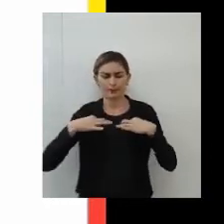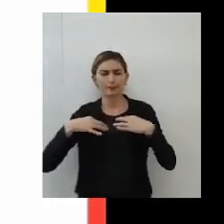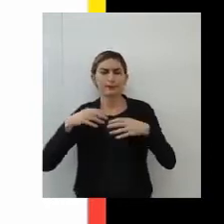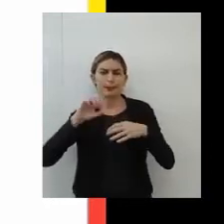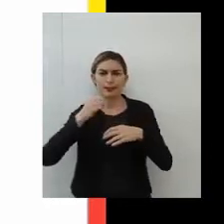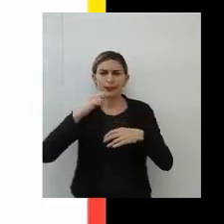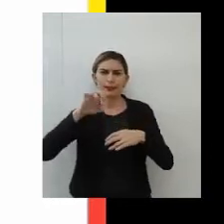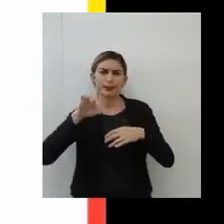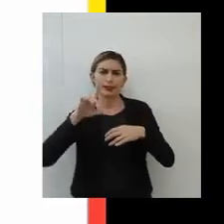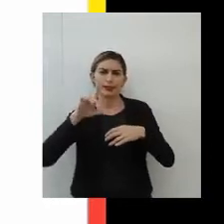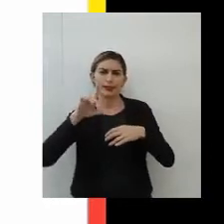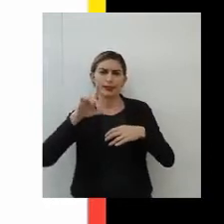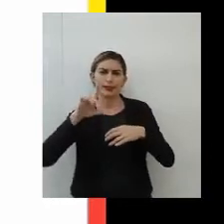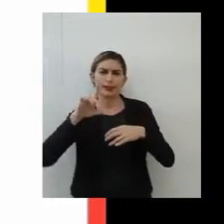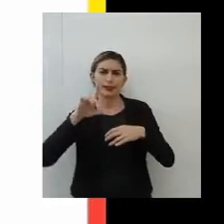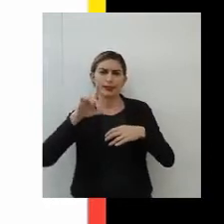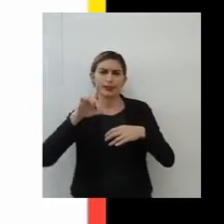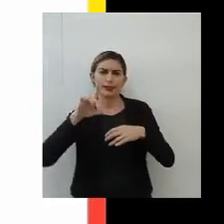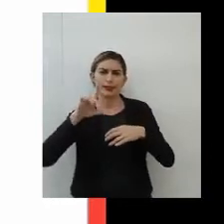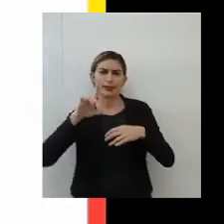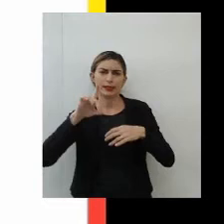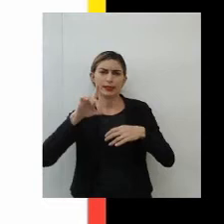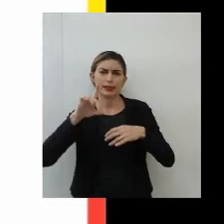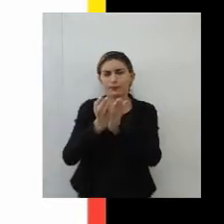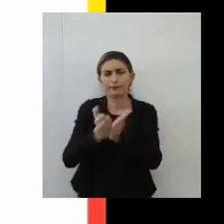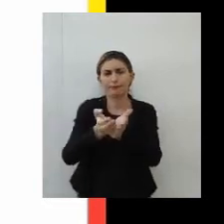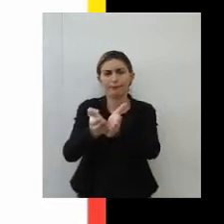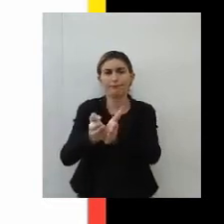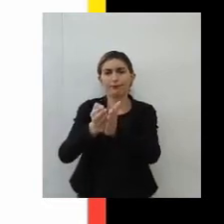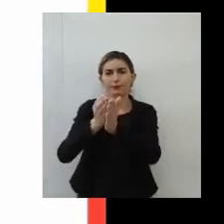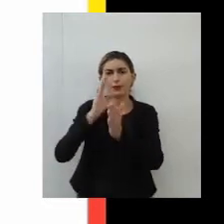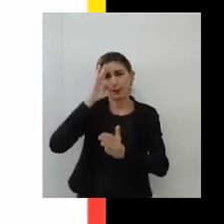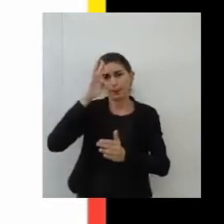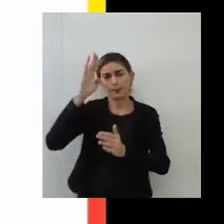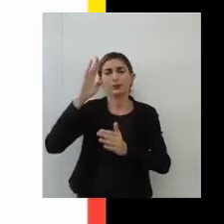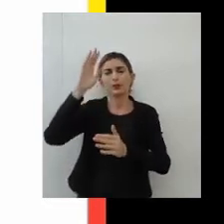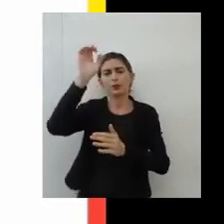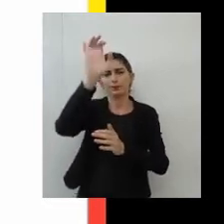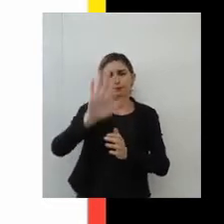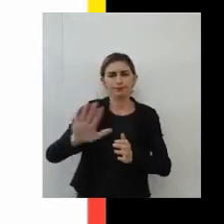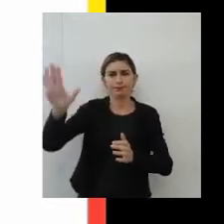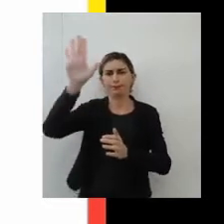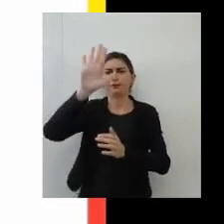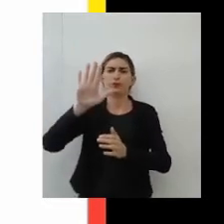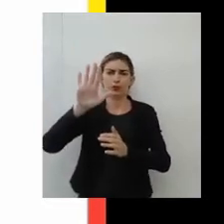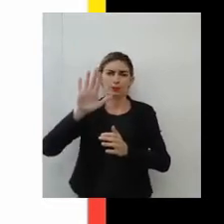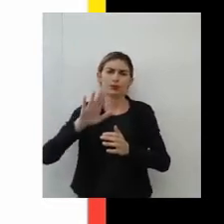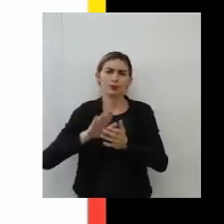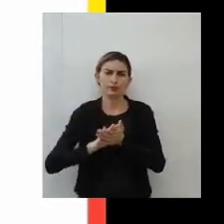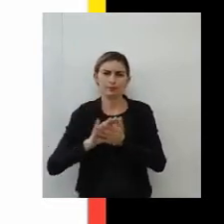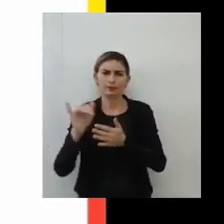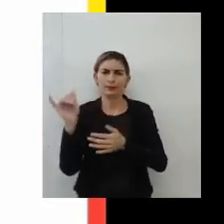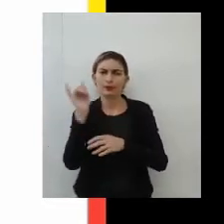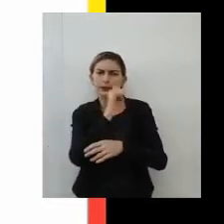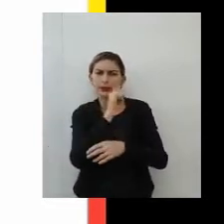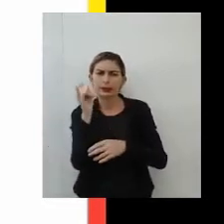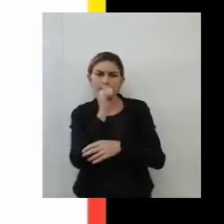pelas cidades portuárias, se deu principalmente na Europa, pelas cidades portuárias da Península